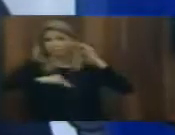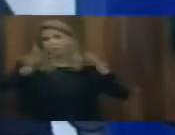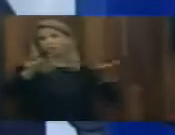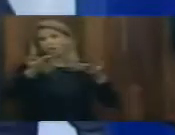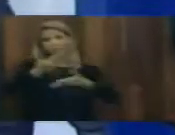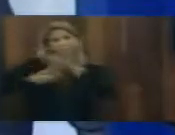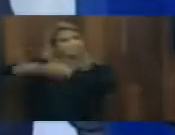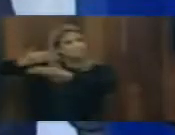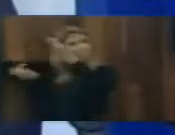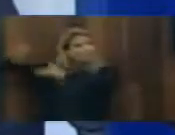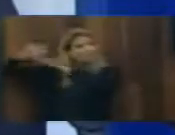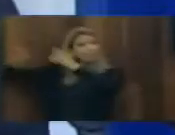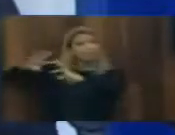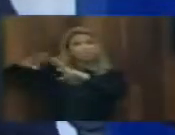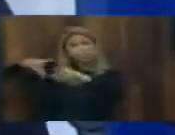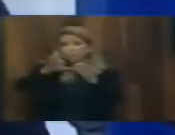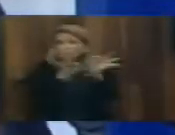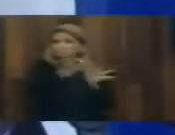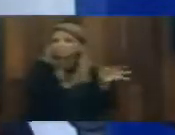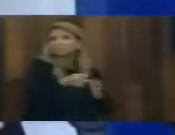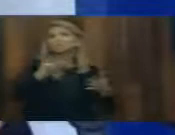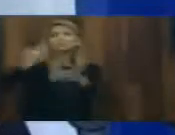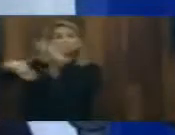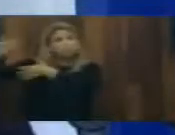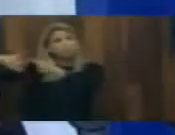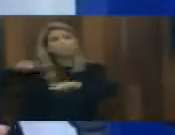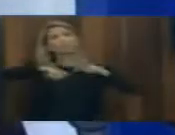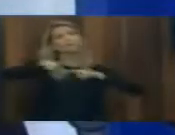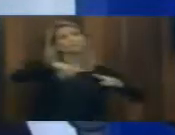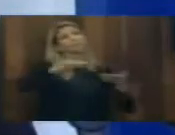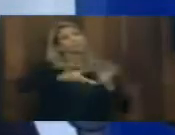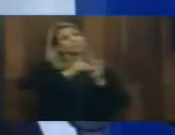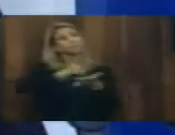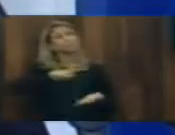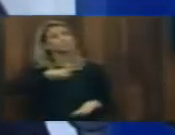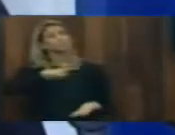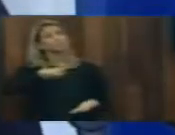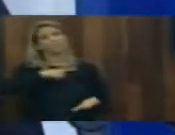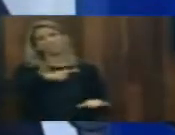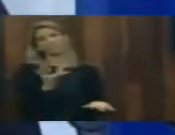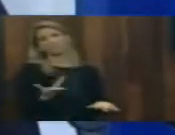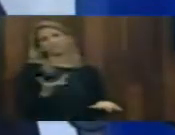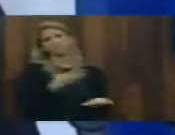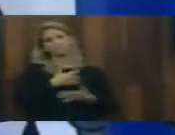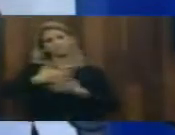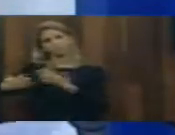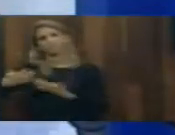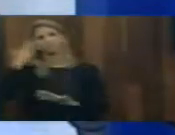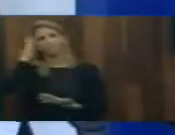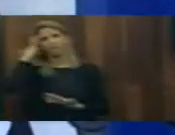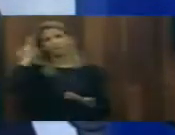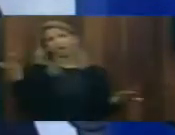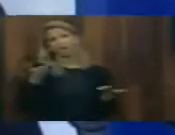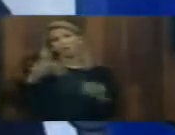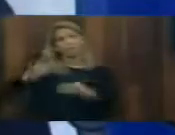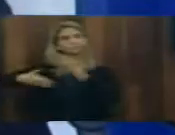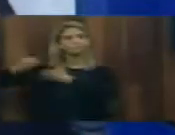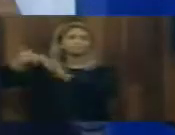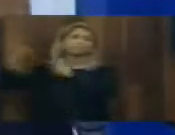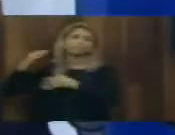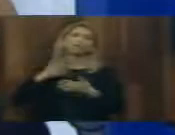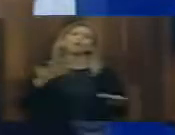retroceder todo o processo que essas pacientes têm dentro da casa. Então, assim, é com